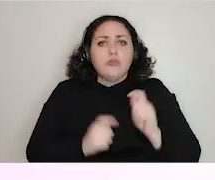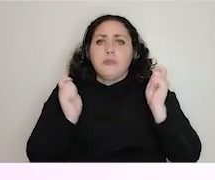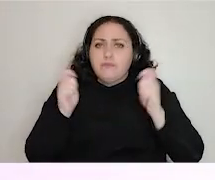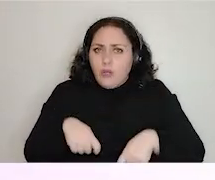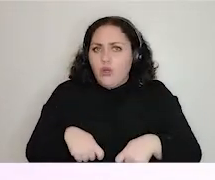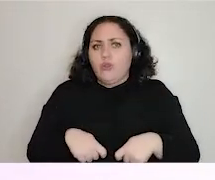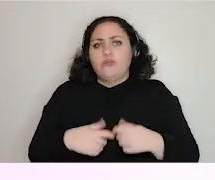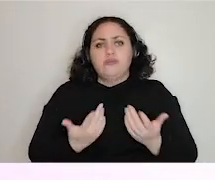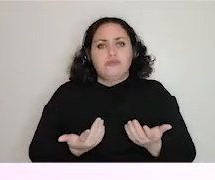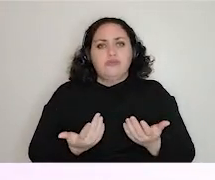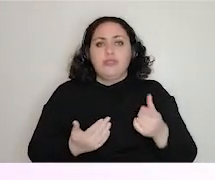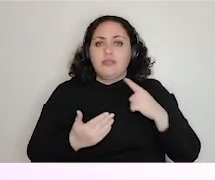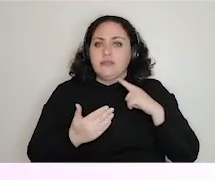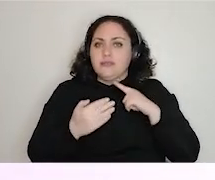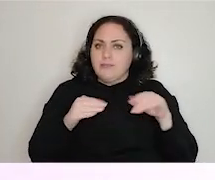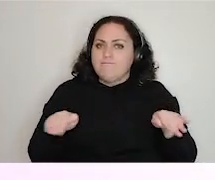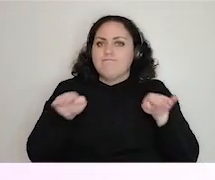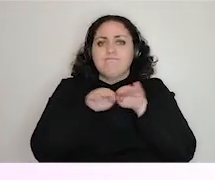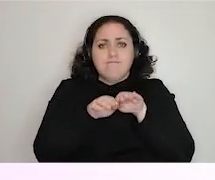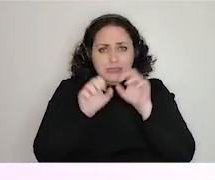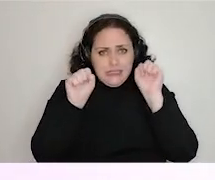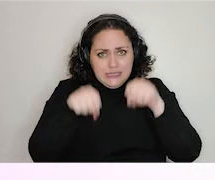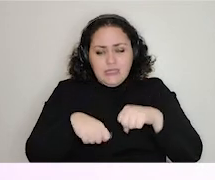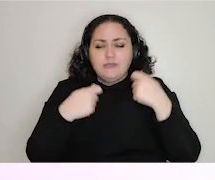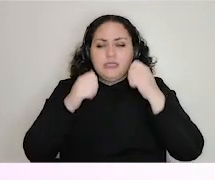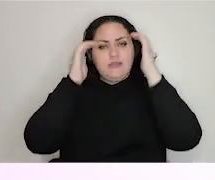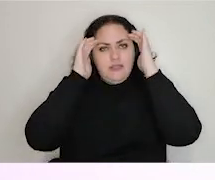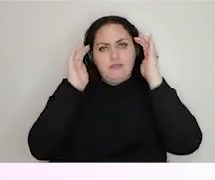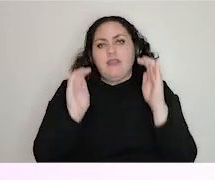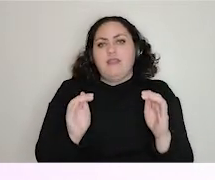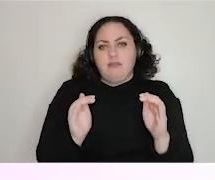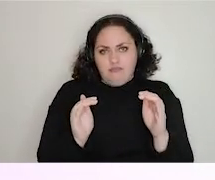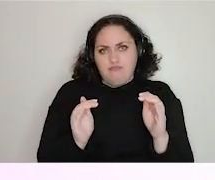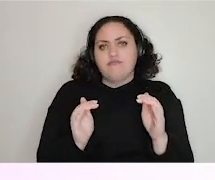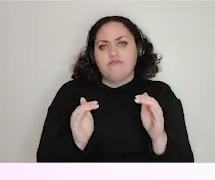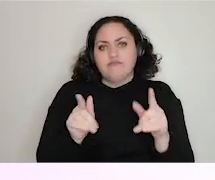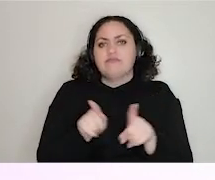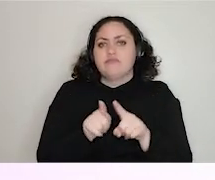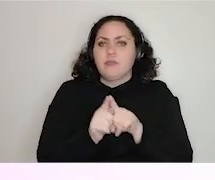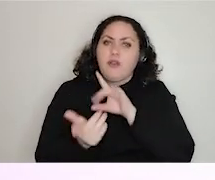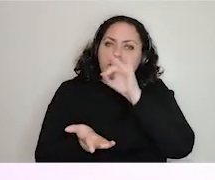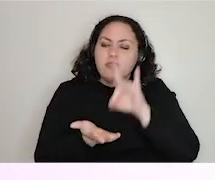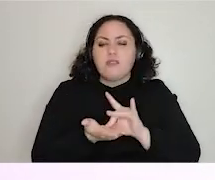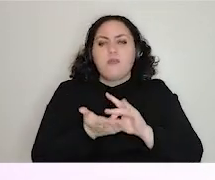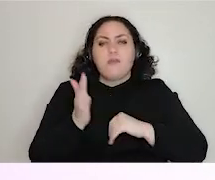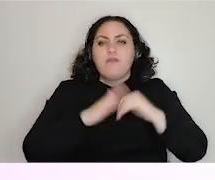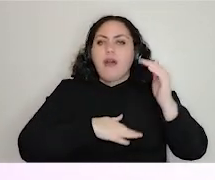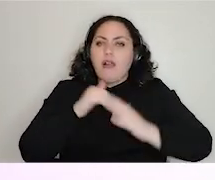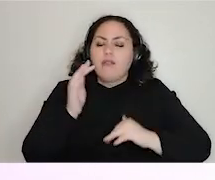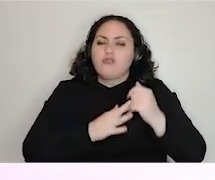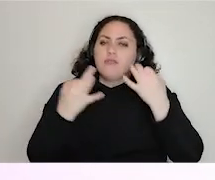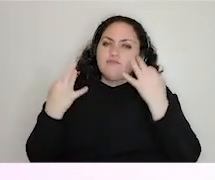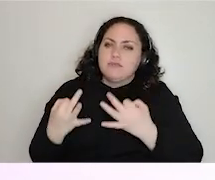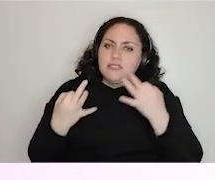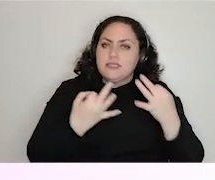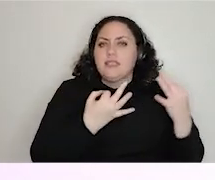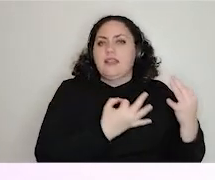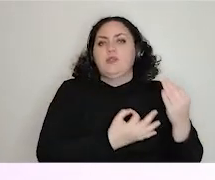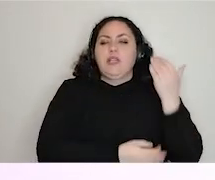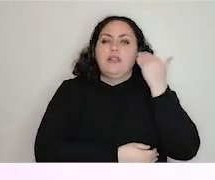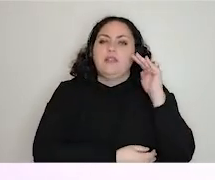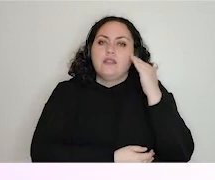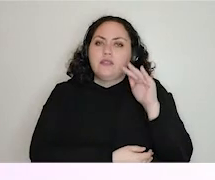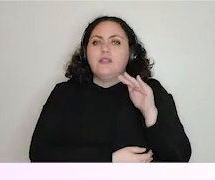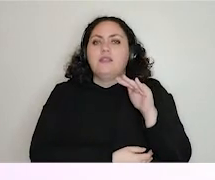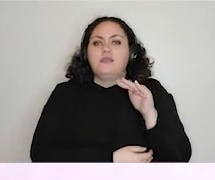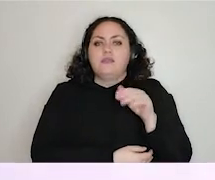deve ter as mesmas possibilidades e direitos, e que a equidade ela precisa sim ser um princípio respeitado e consolidado e realizado de maneira